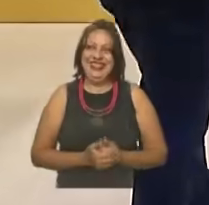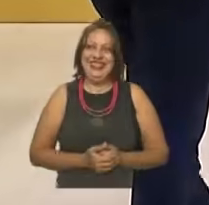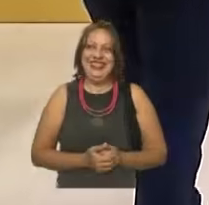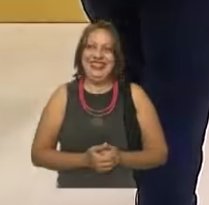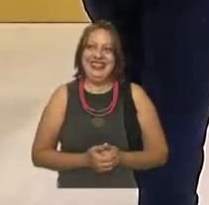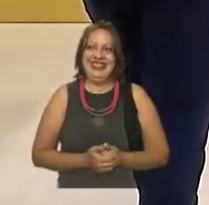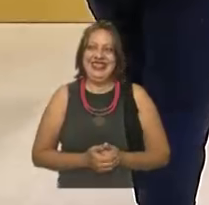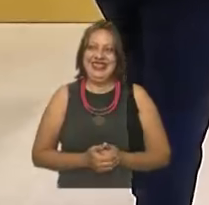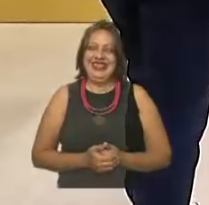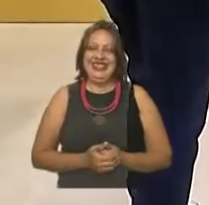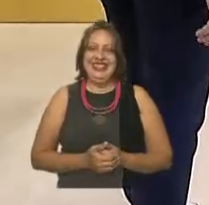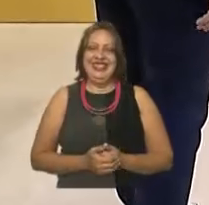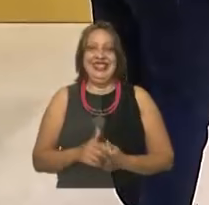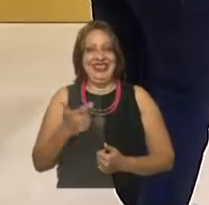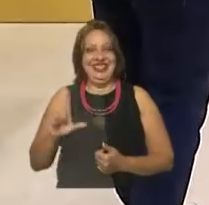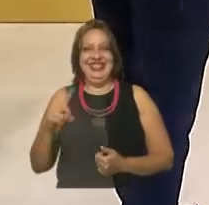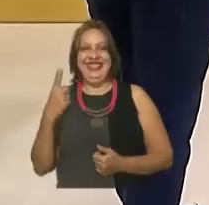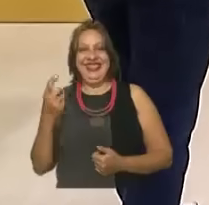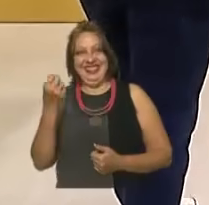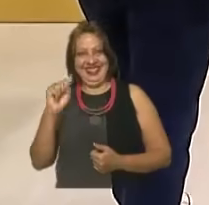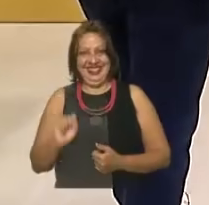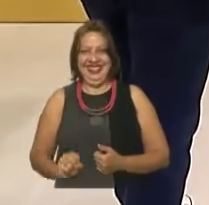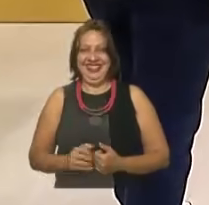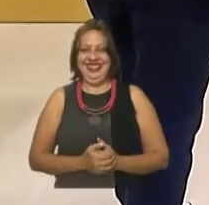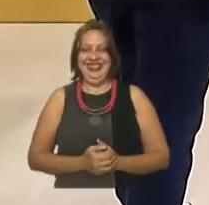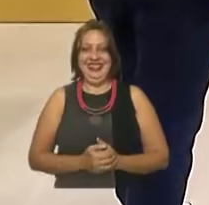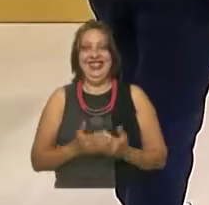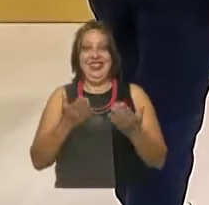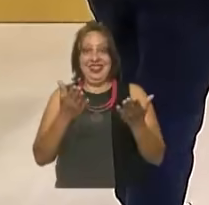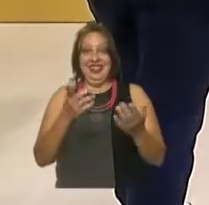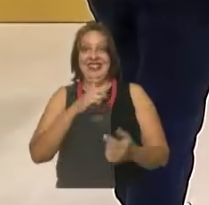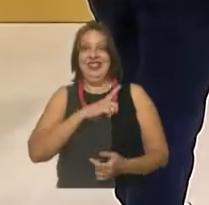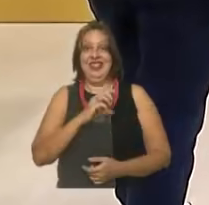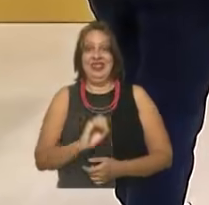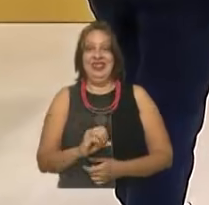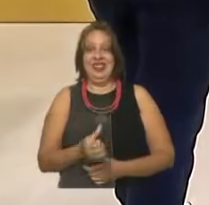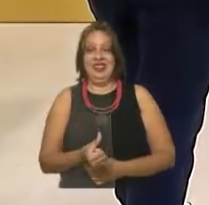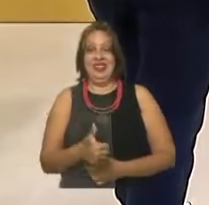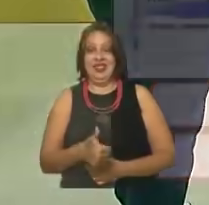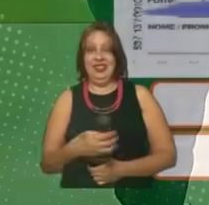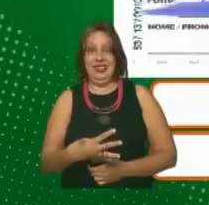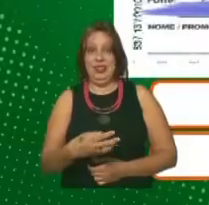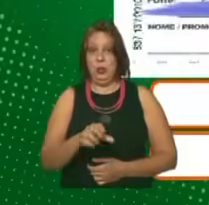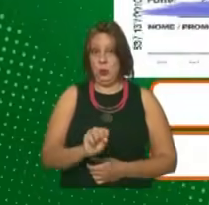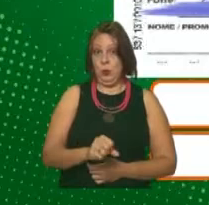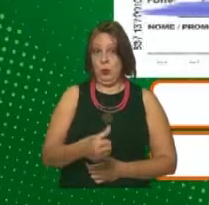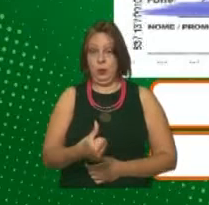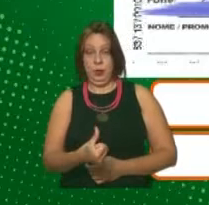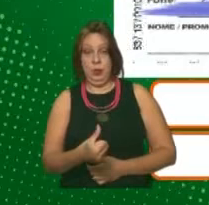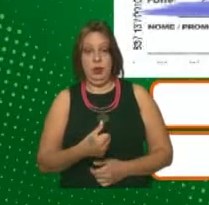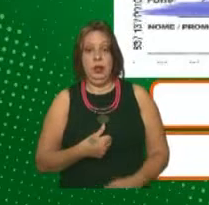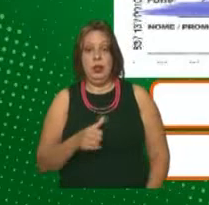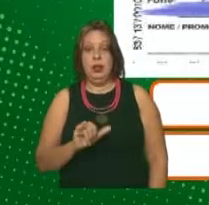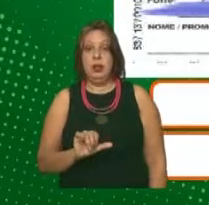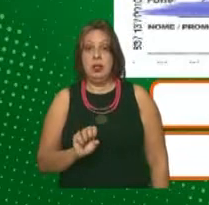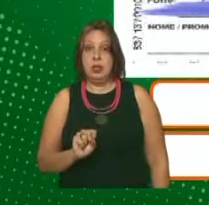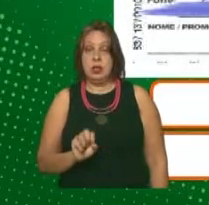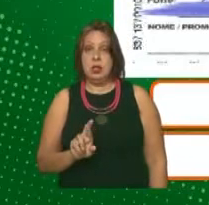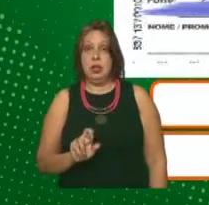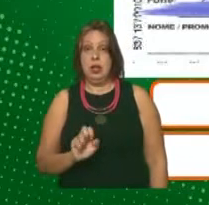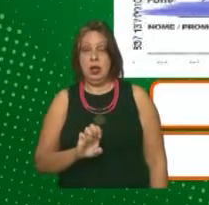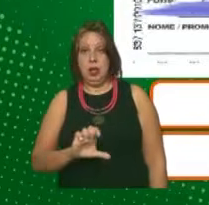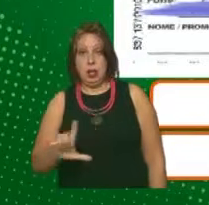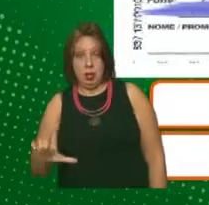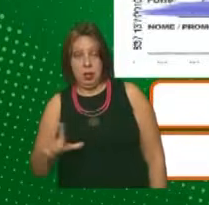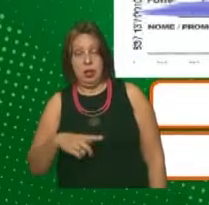Vamos agora a mais um Gira Sergipe, R$500. Você, que tem o título 061486, Israel Neves de Souza,